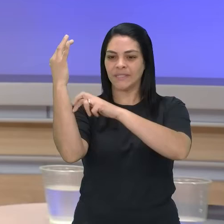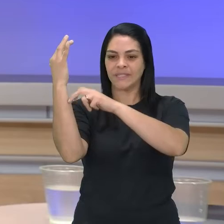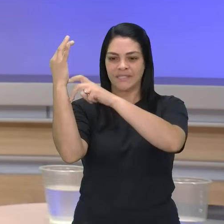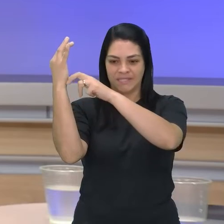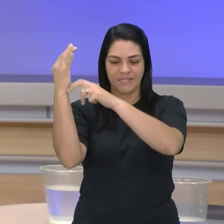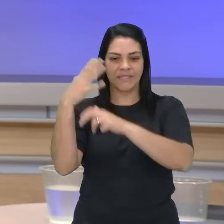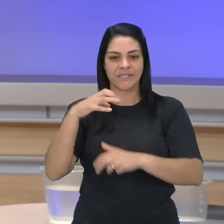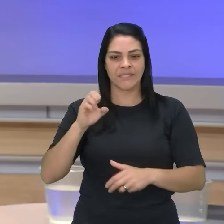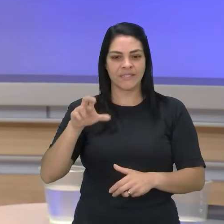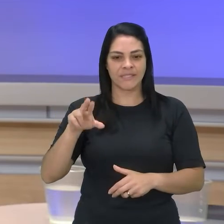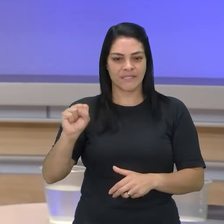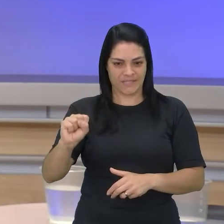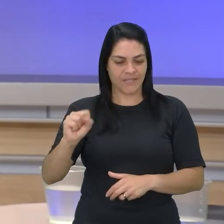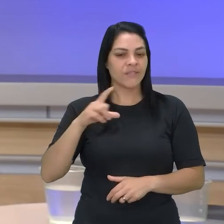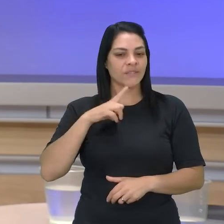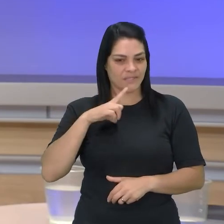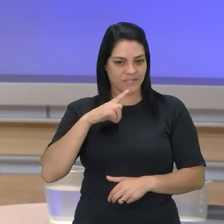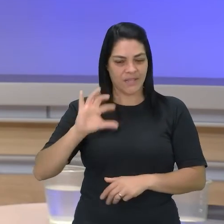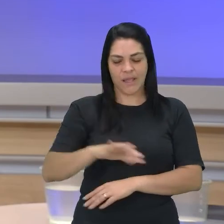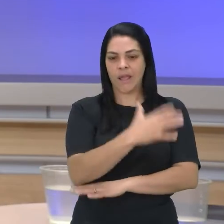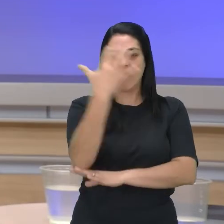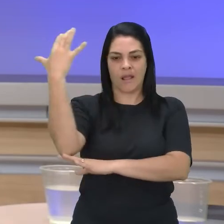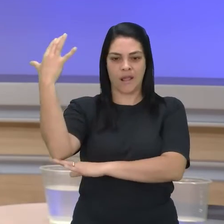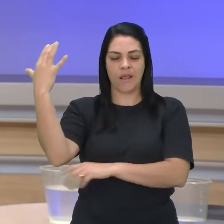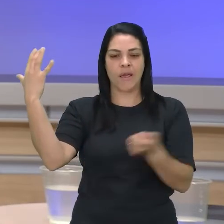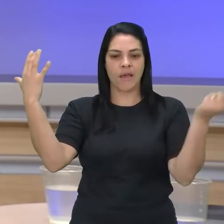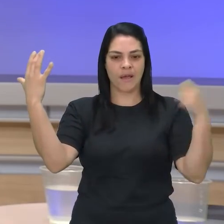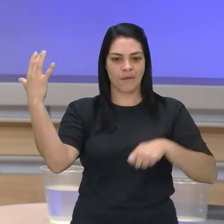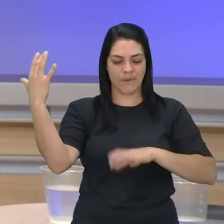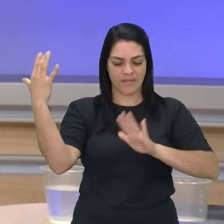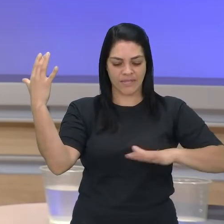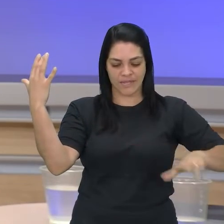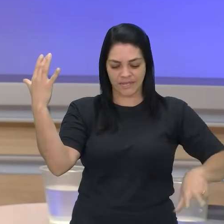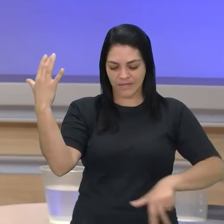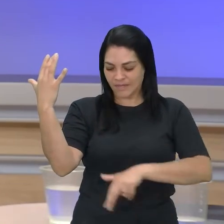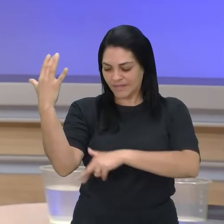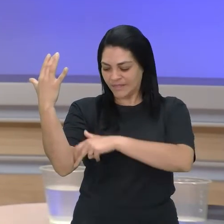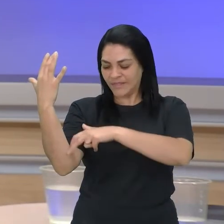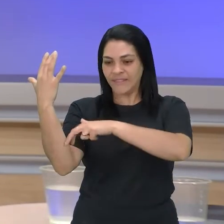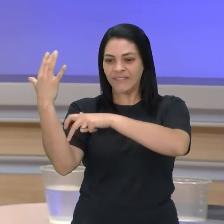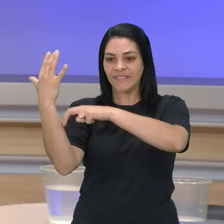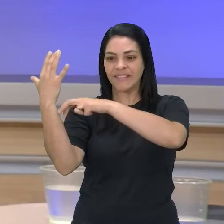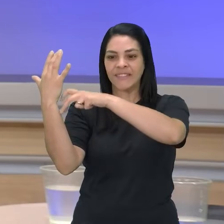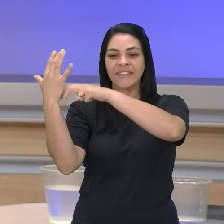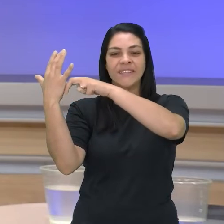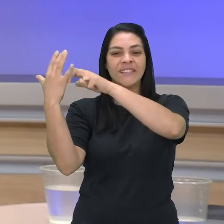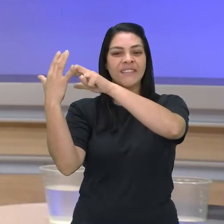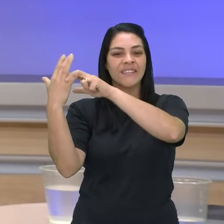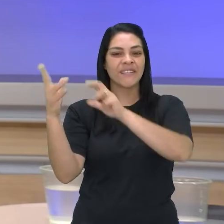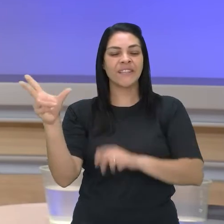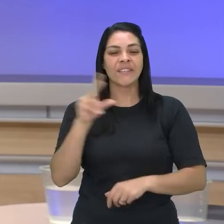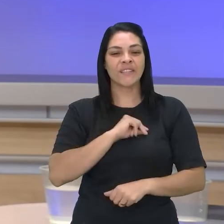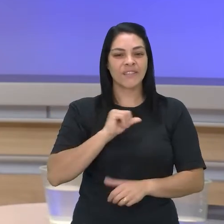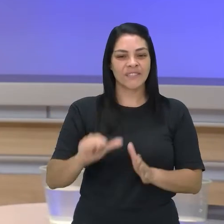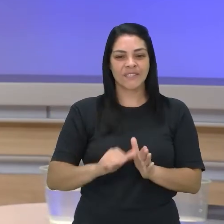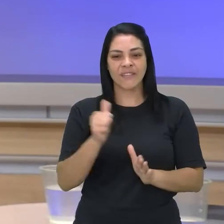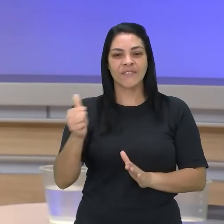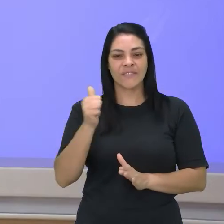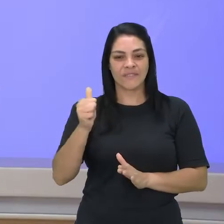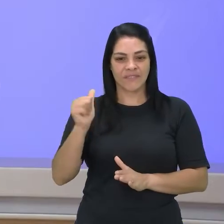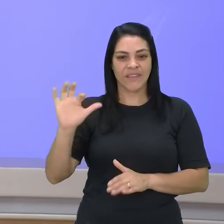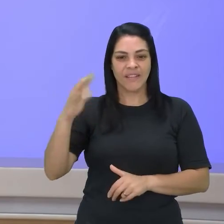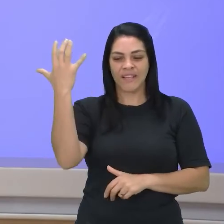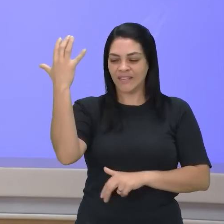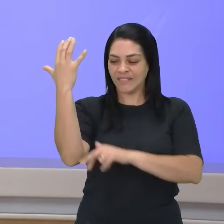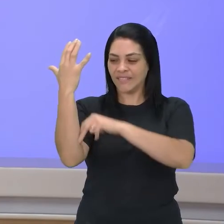já têm árvores grandes que elas podem subir. Então, às vezes a gente ouve aluno de 8º ano falando, pô, primeira vez que eu estou subindo em árvore. Você fala, gente... A gente